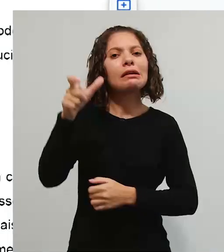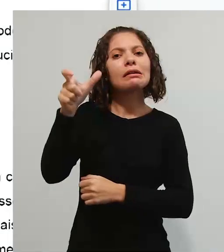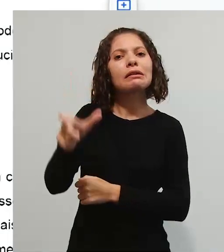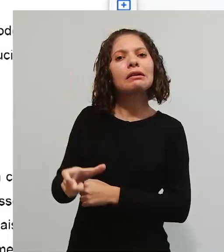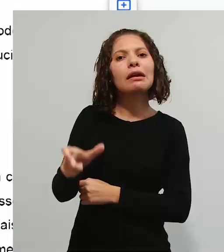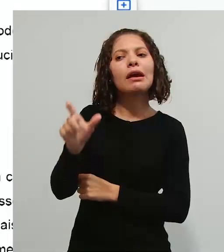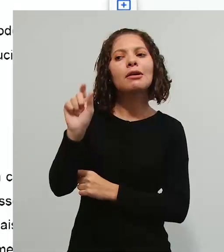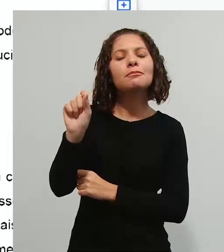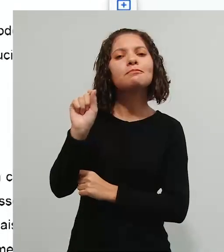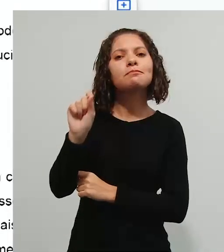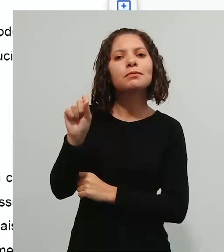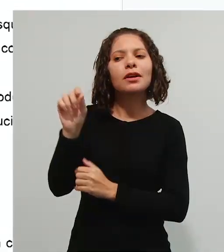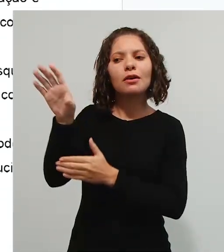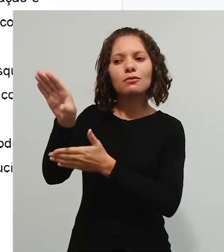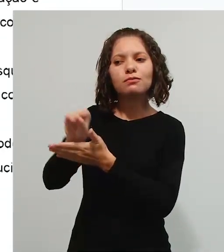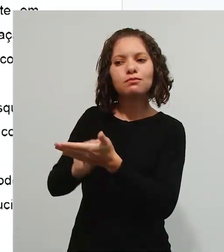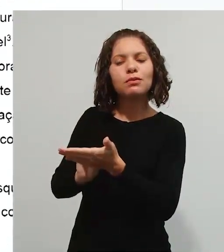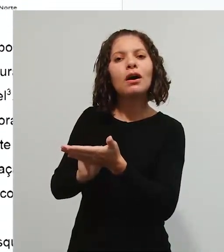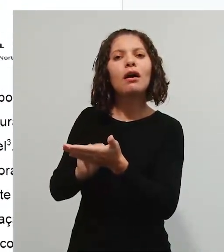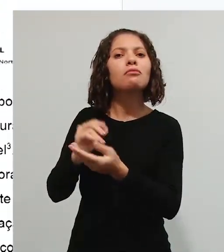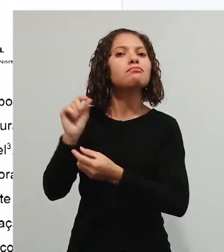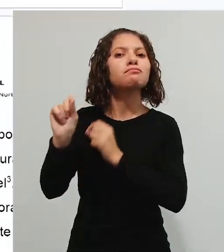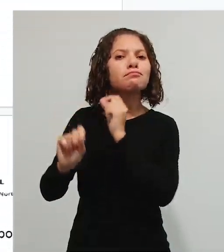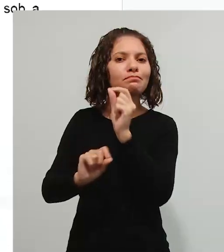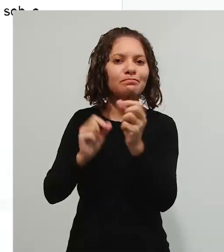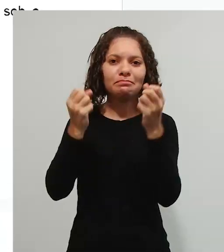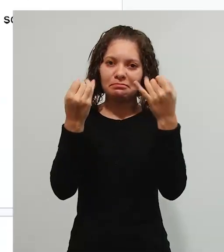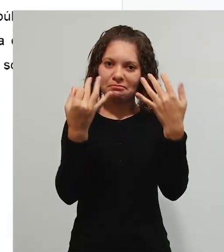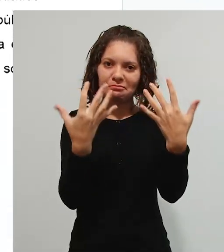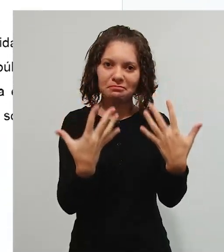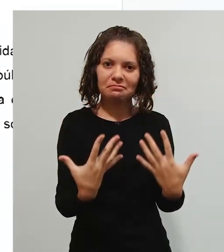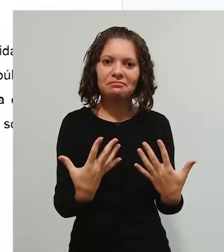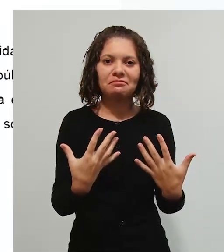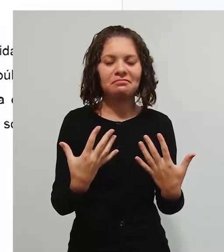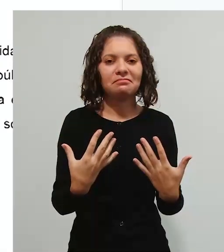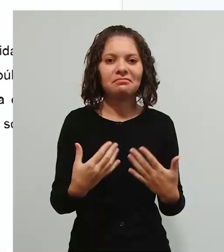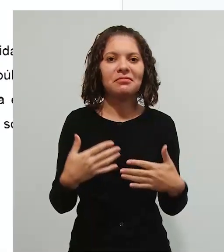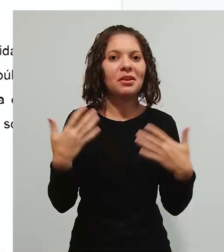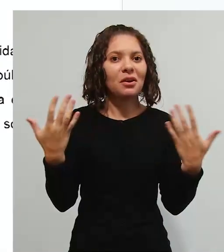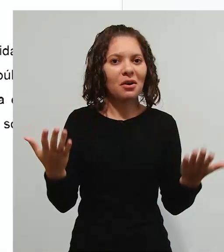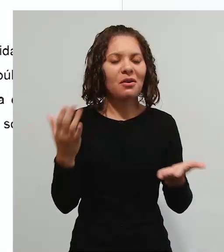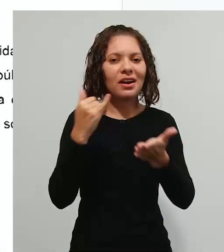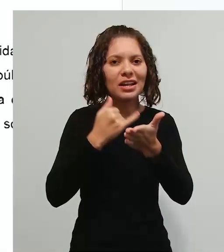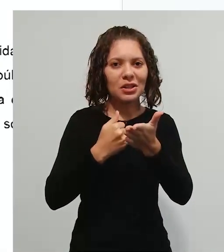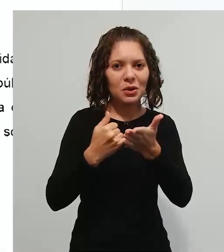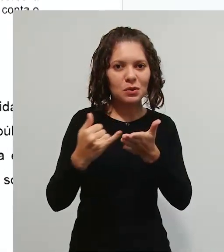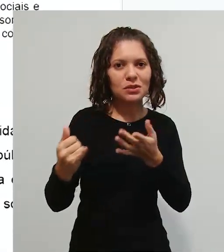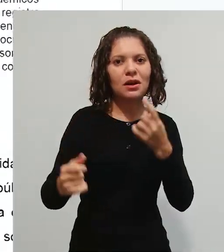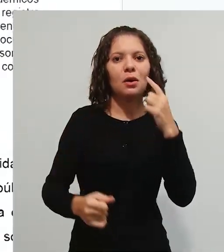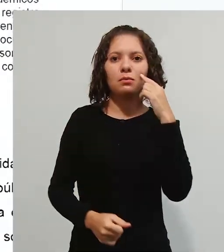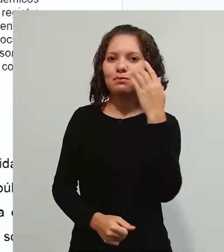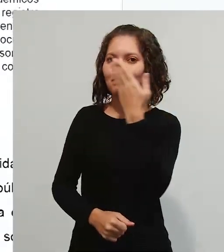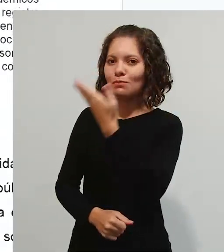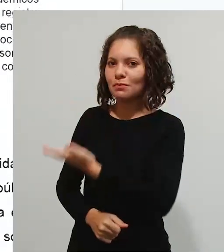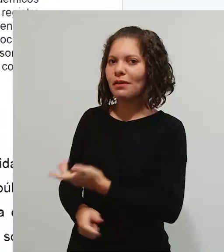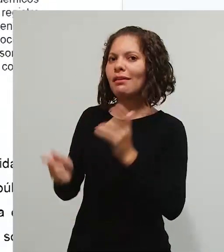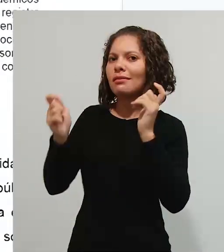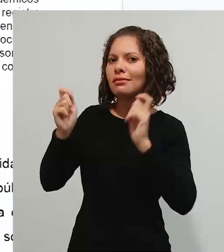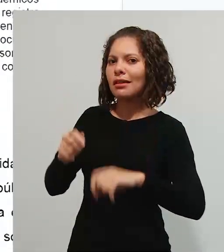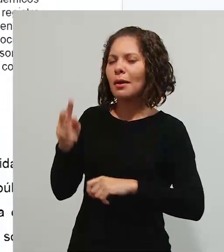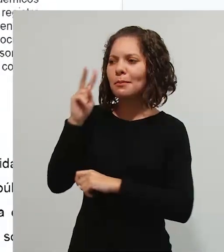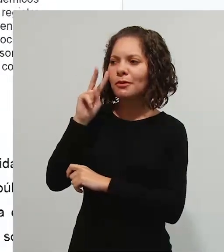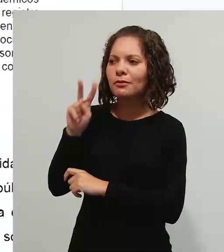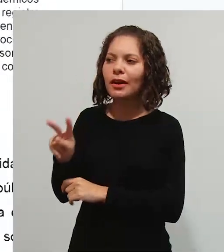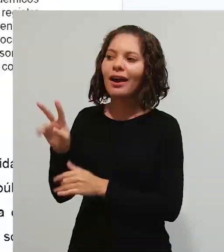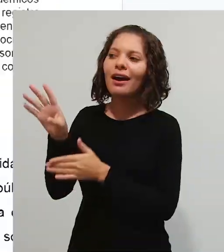sócio-institucional, intersubjetiva. Então, essa introdução você pode se inspirar, certo? Lembrando